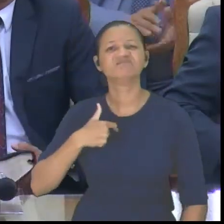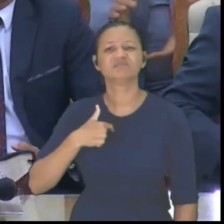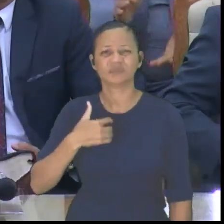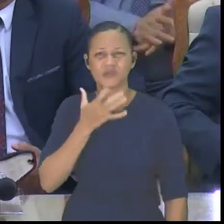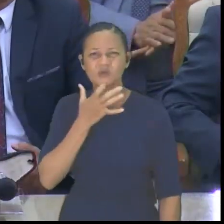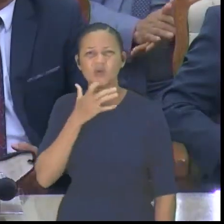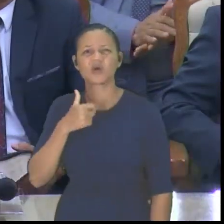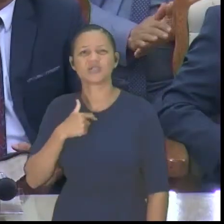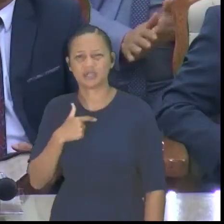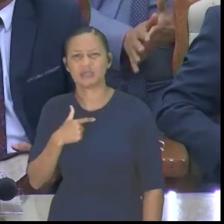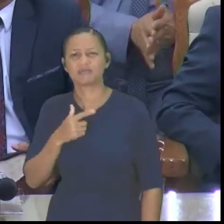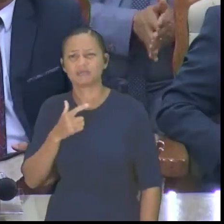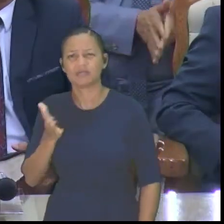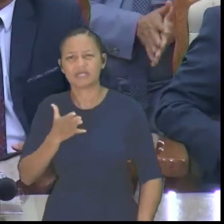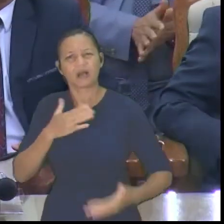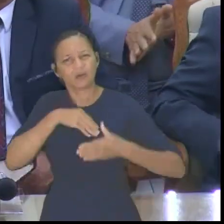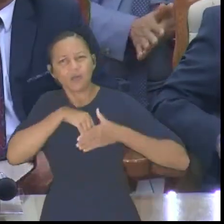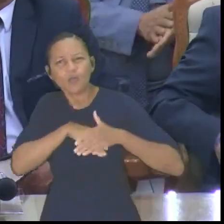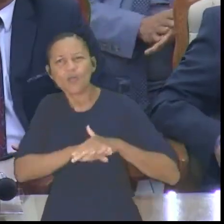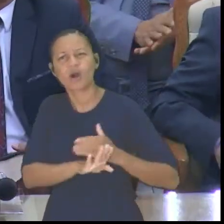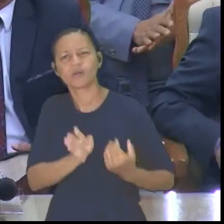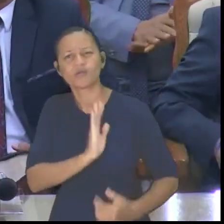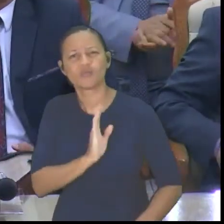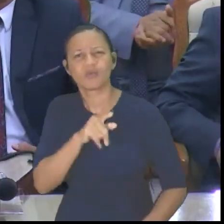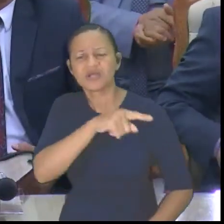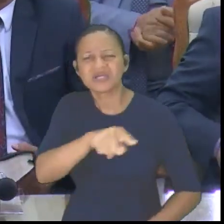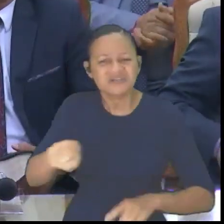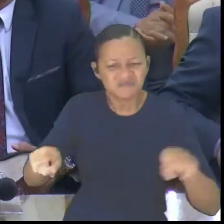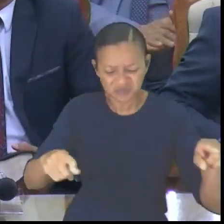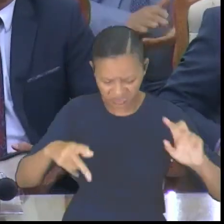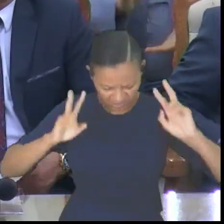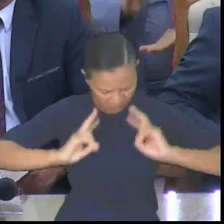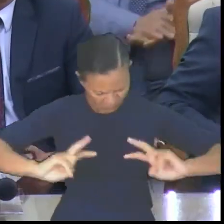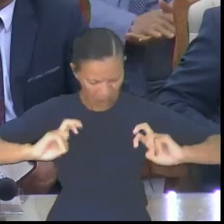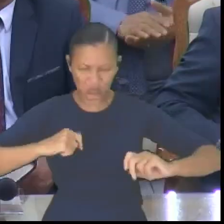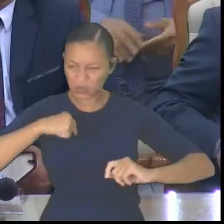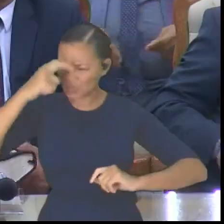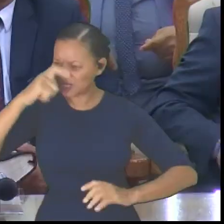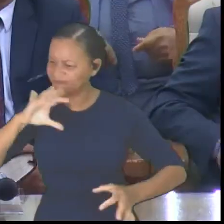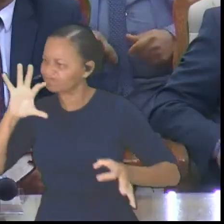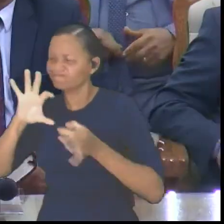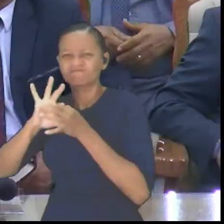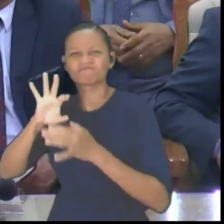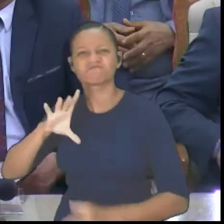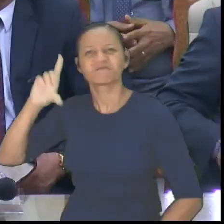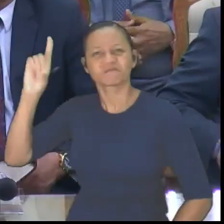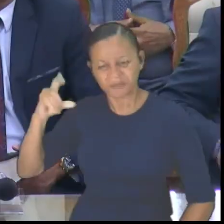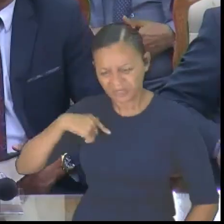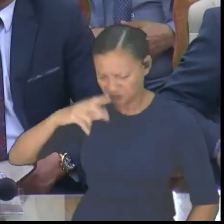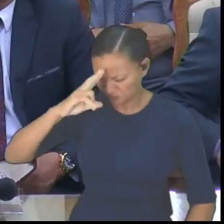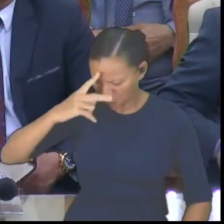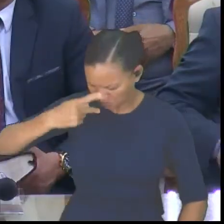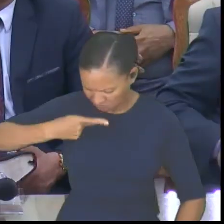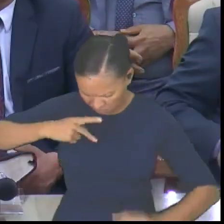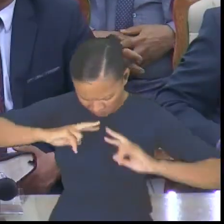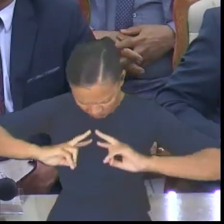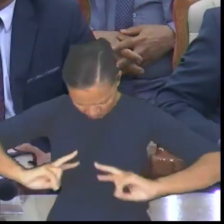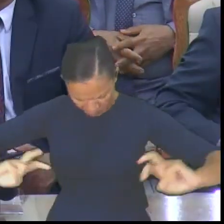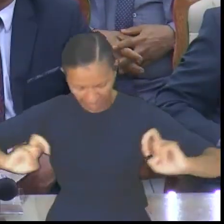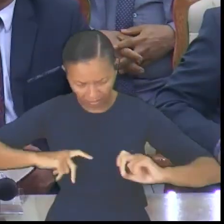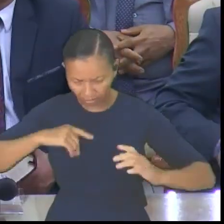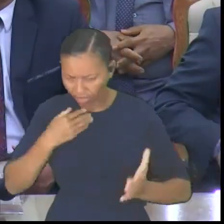E guarde o que eu vou te dizer aqui: quem não sabe quem é em Deus e em si mesmo